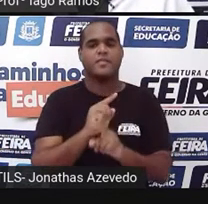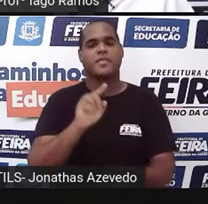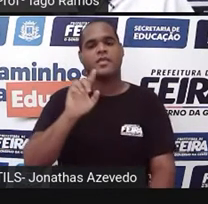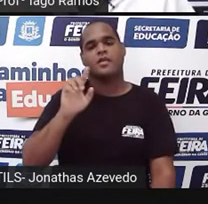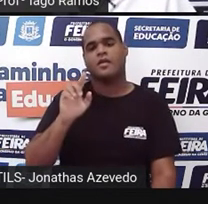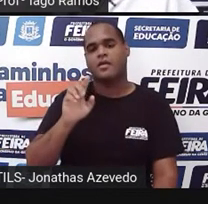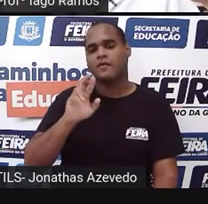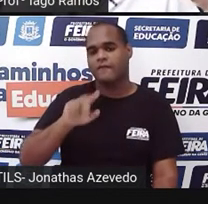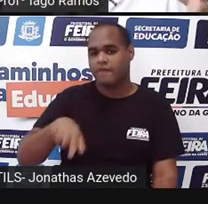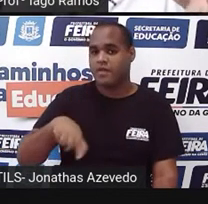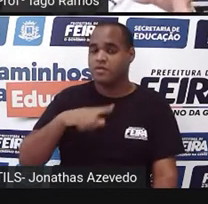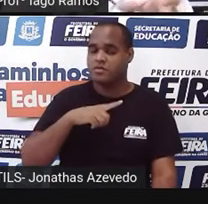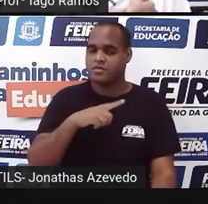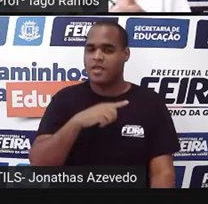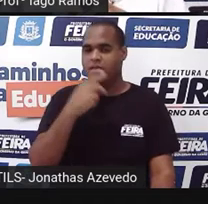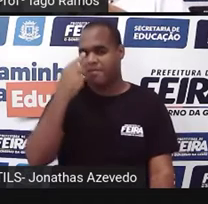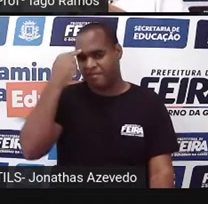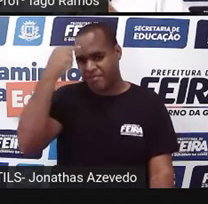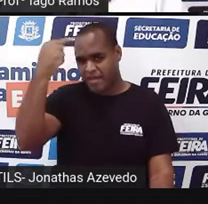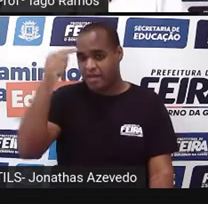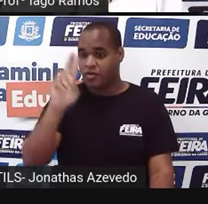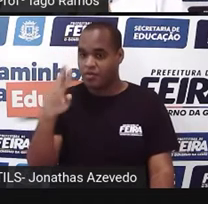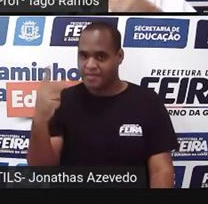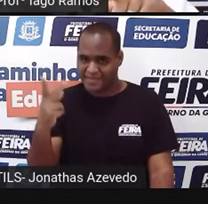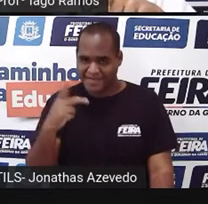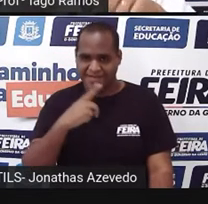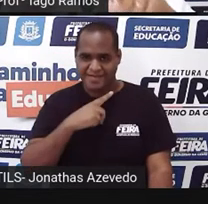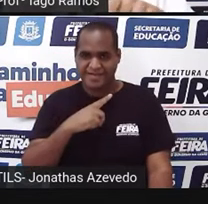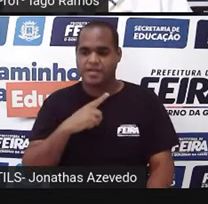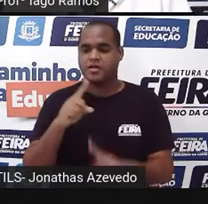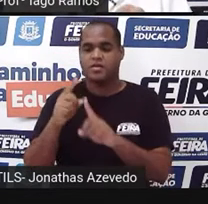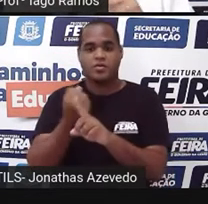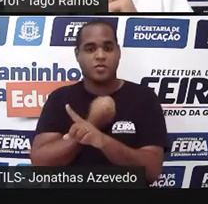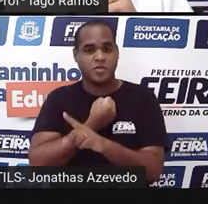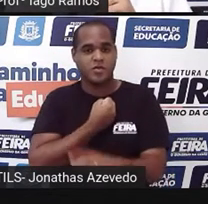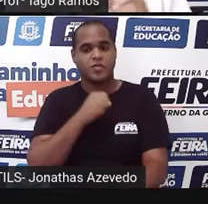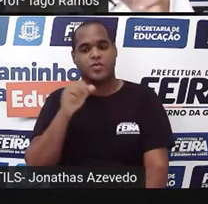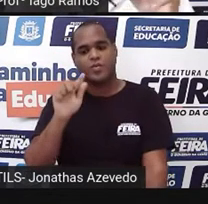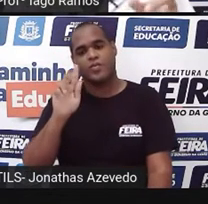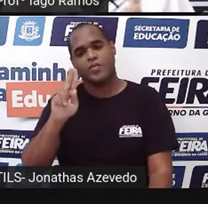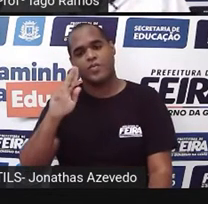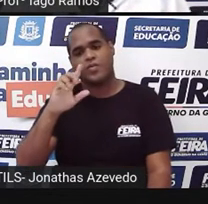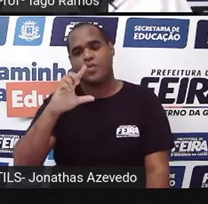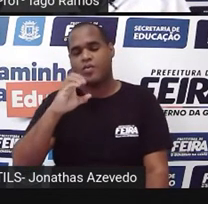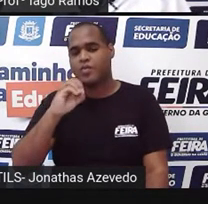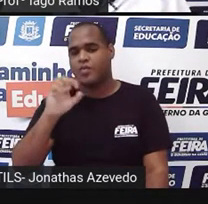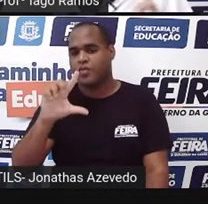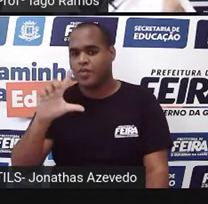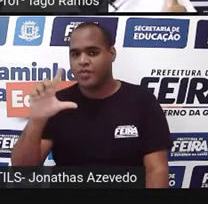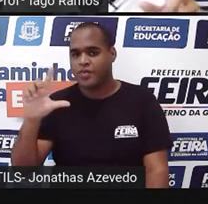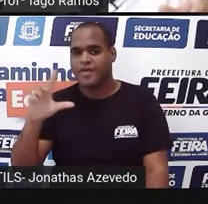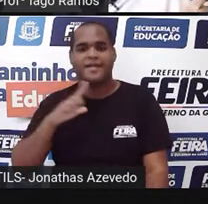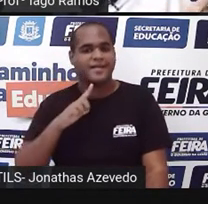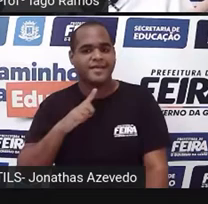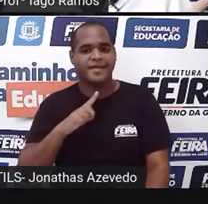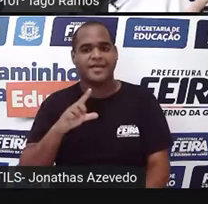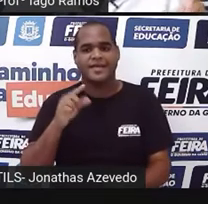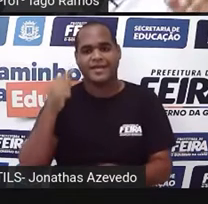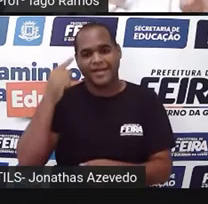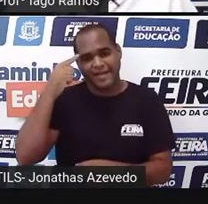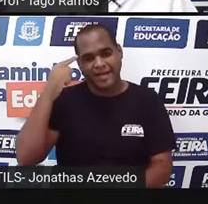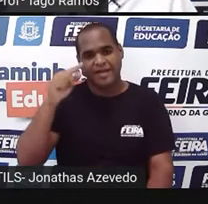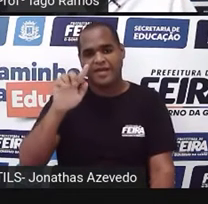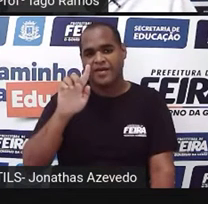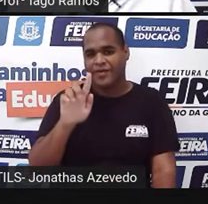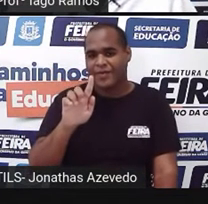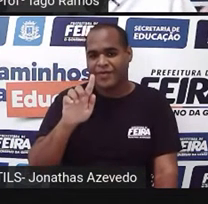é pegou essa ideia do nome do número Google tá E veja que a forma de escrever o número Google